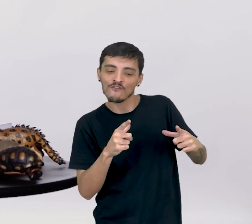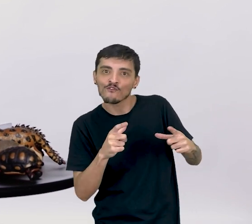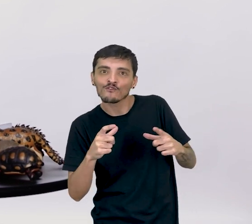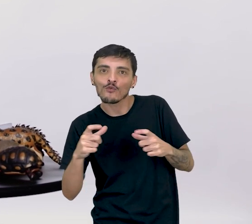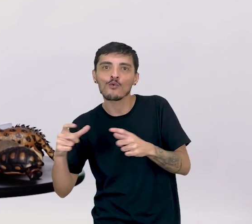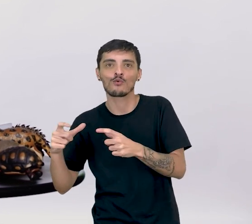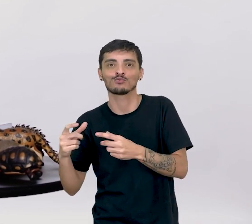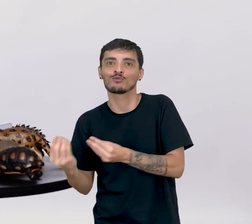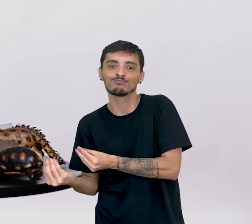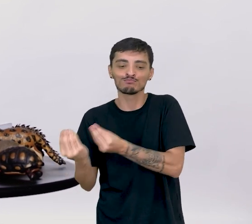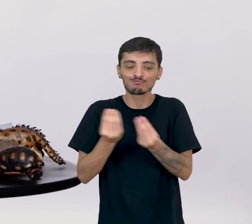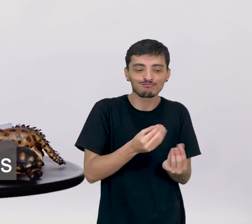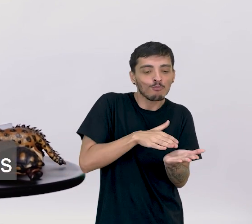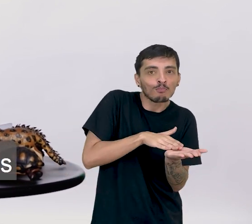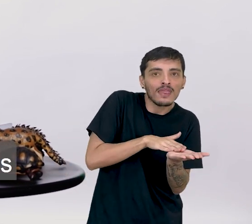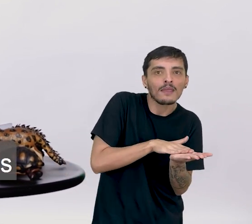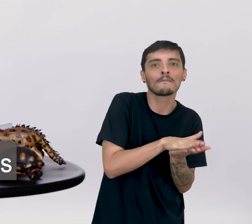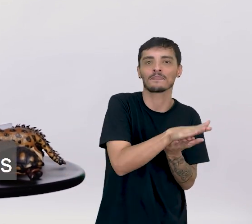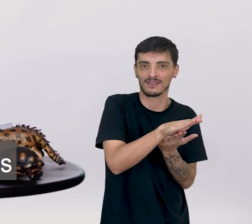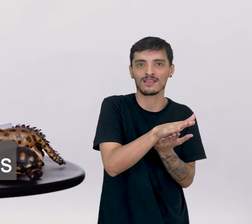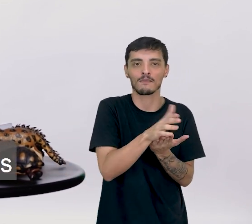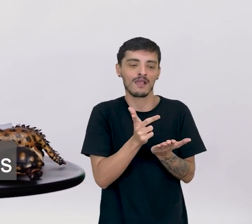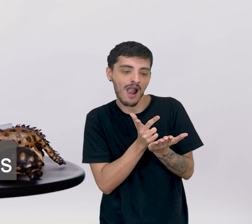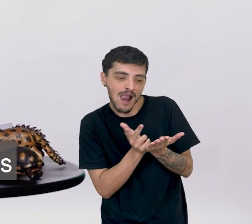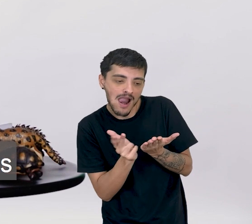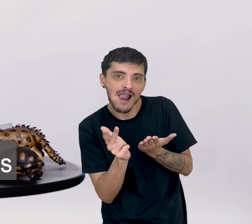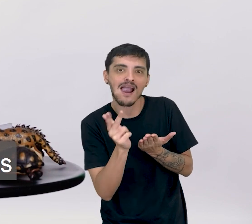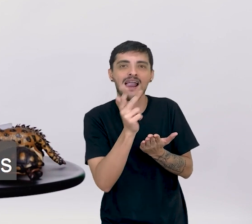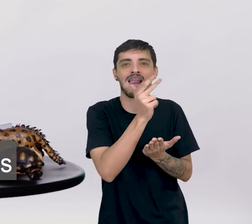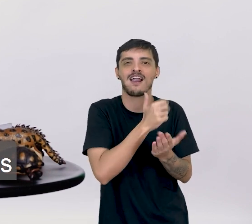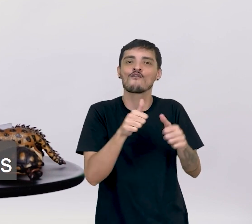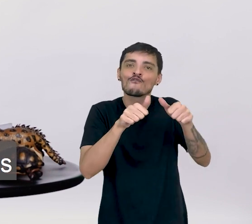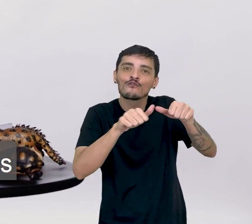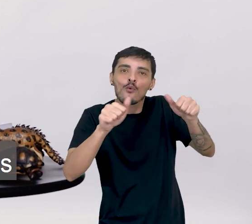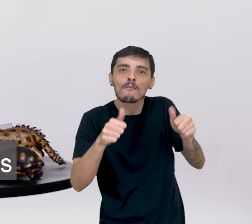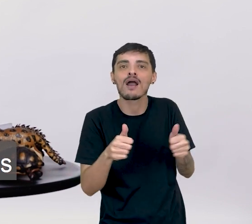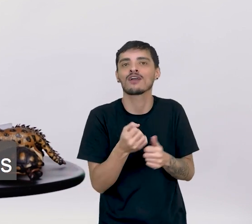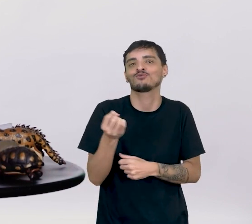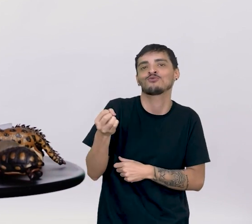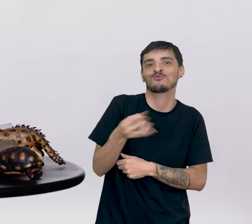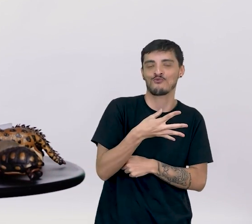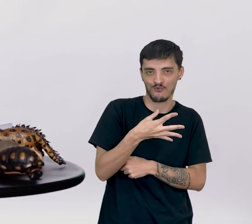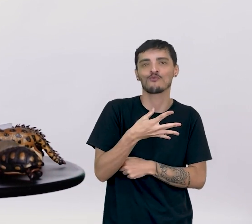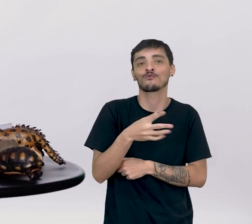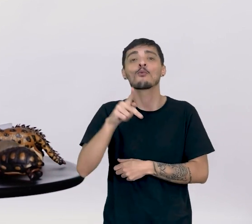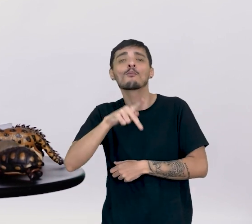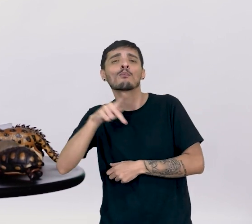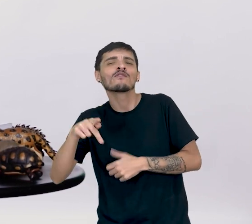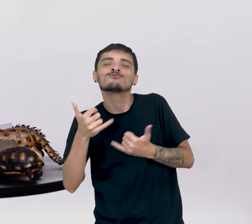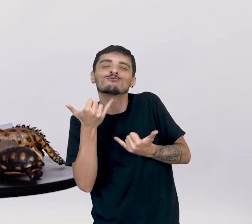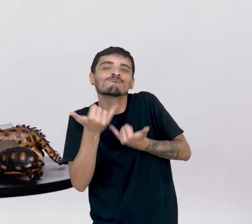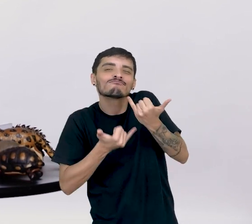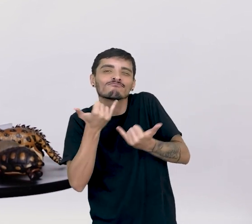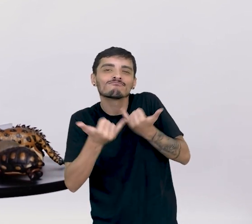fotos de uma outra forma. Ela imprime e recorta essas imagens, criando novas formas, as quais ela usa para se